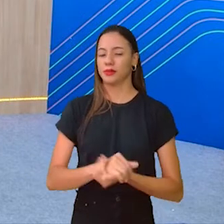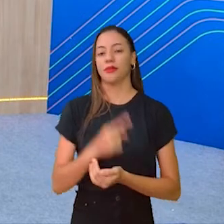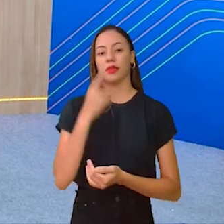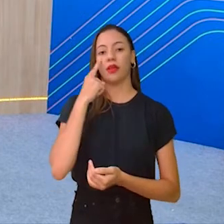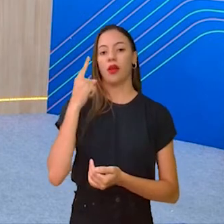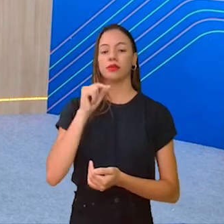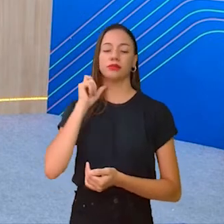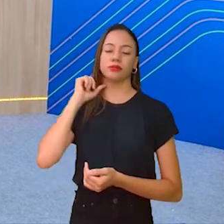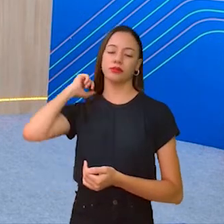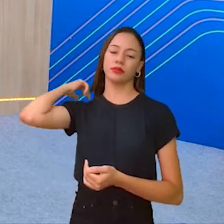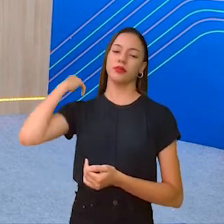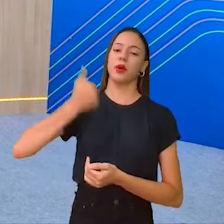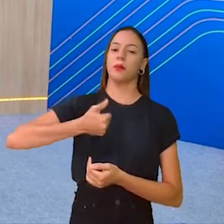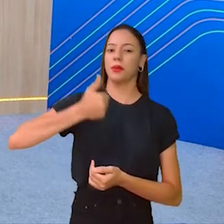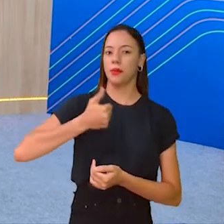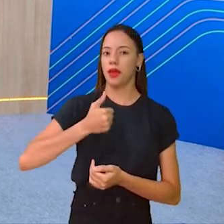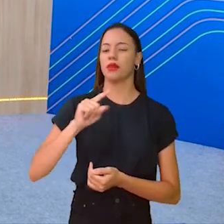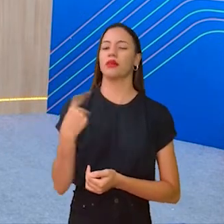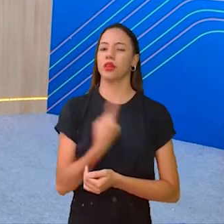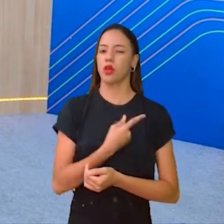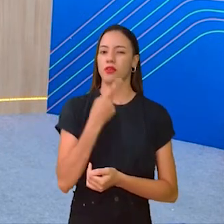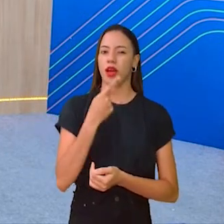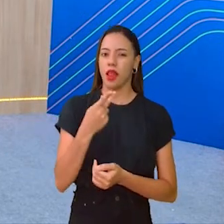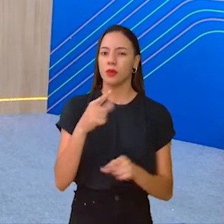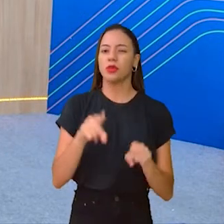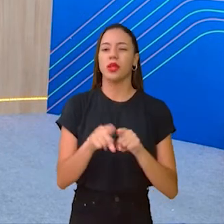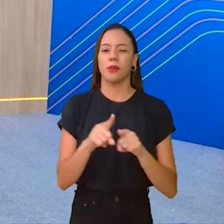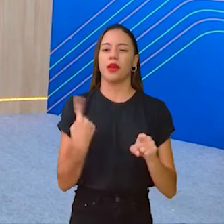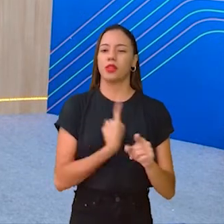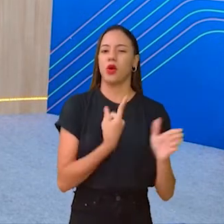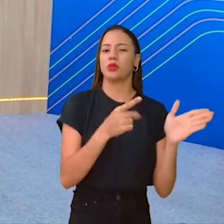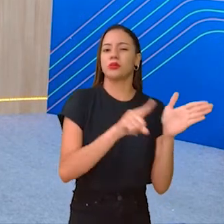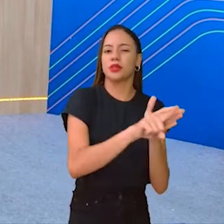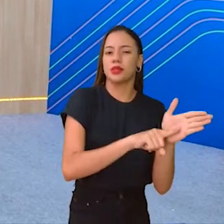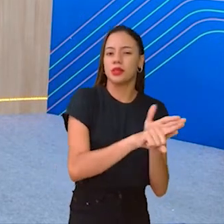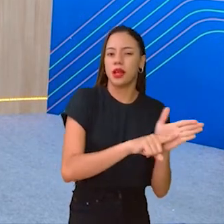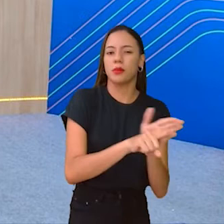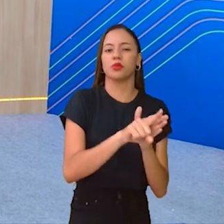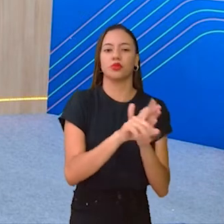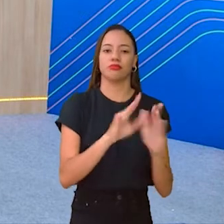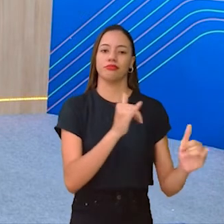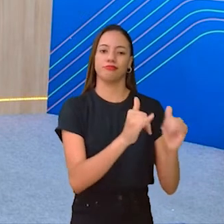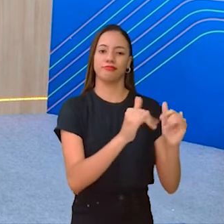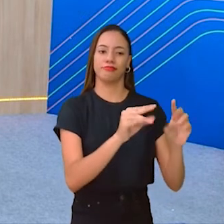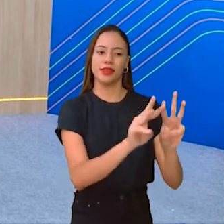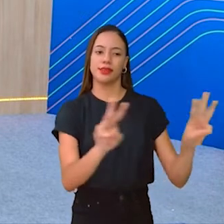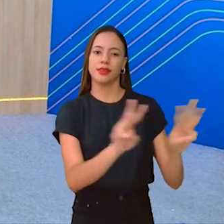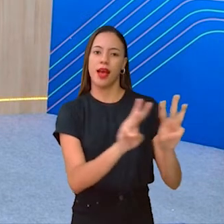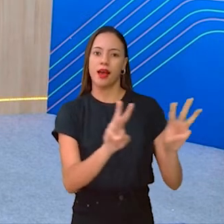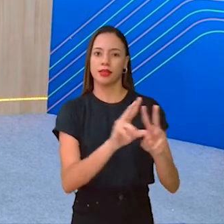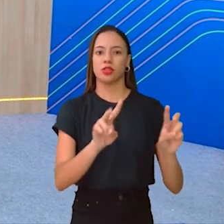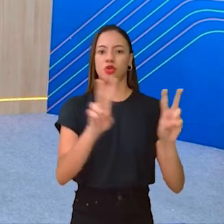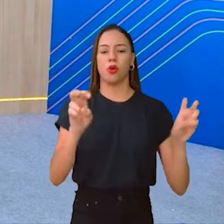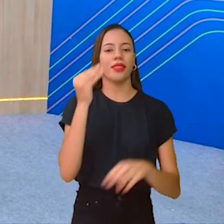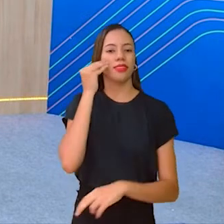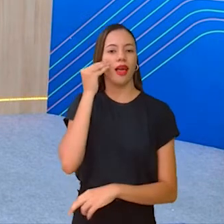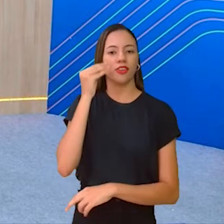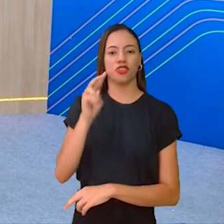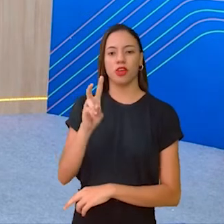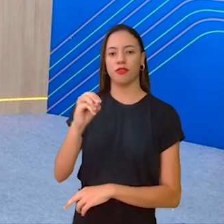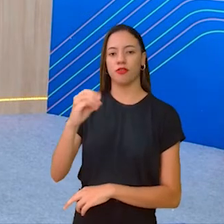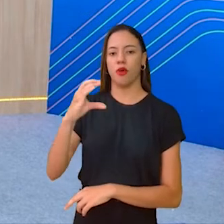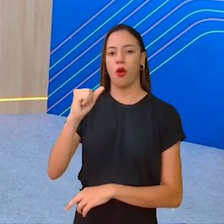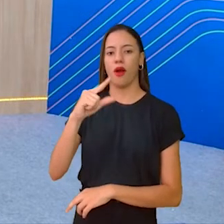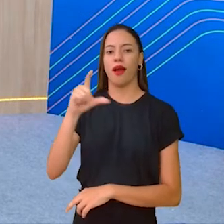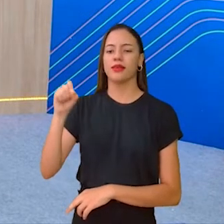um primeiro ponto que a gente viu, a gente até consultou, né, sites de teste vocacional e tal, vem falando a respeito disso,